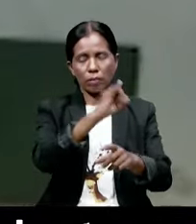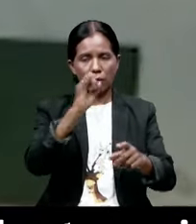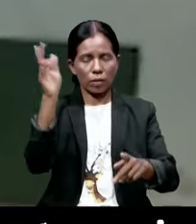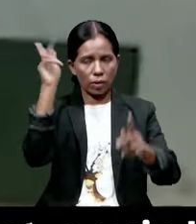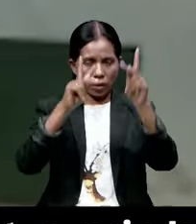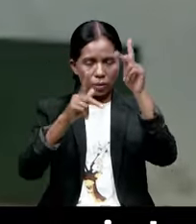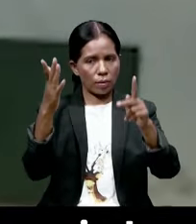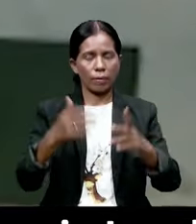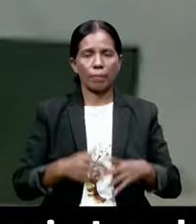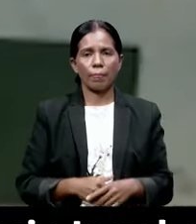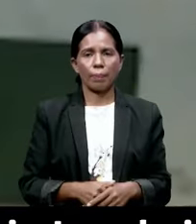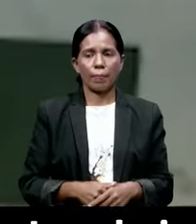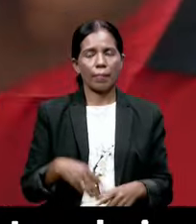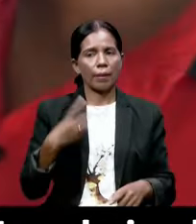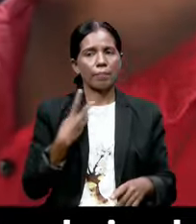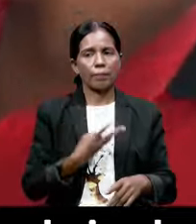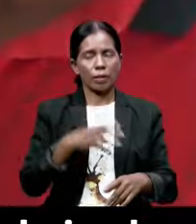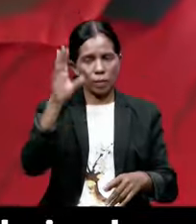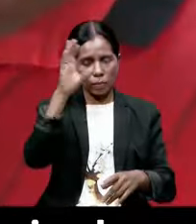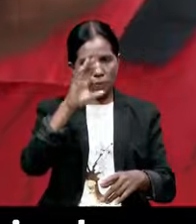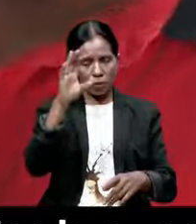refere. Eu estou lá.